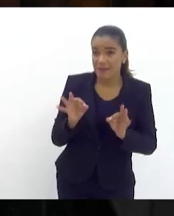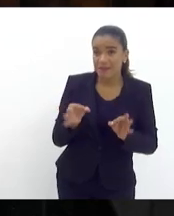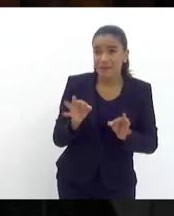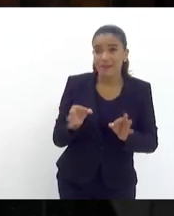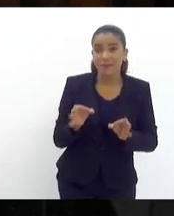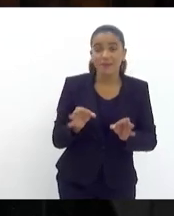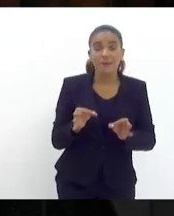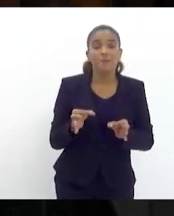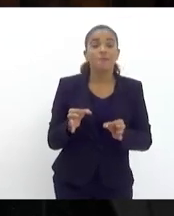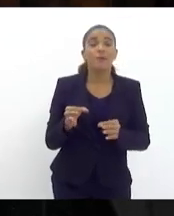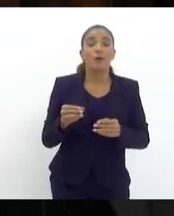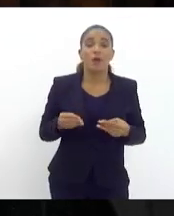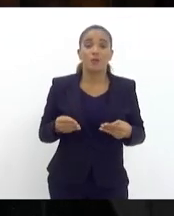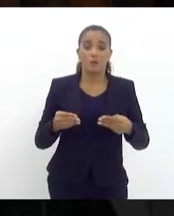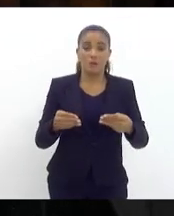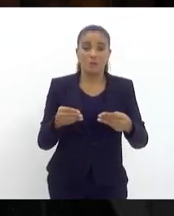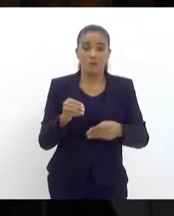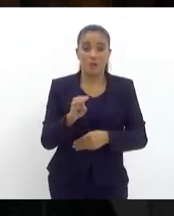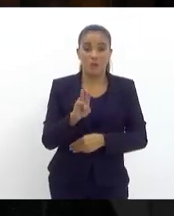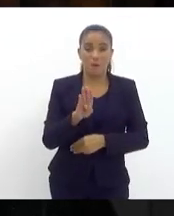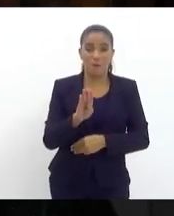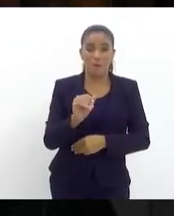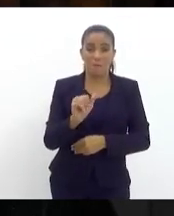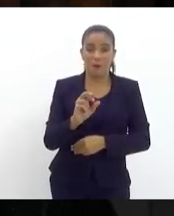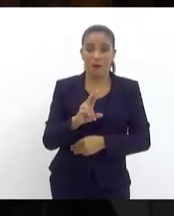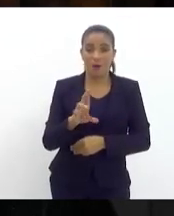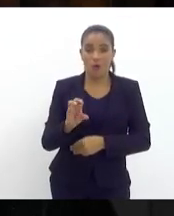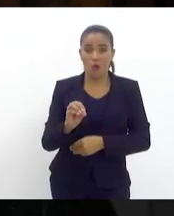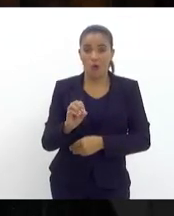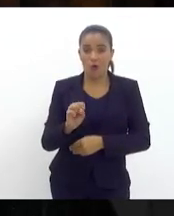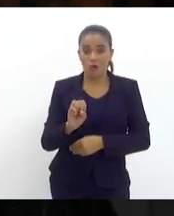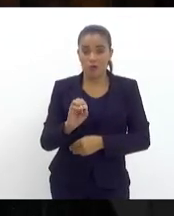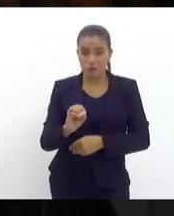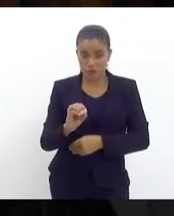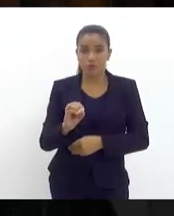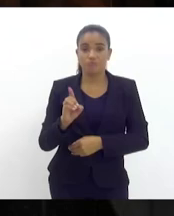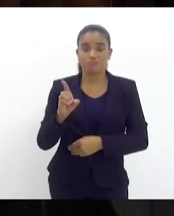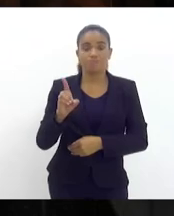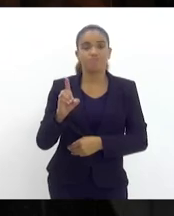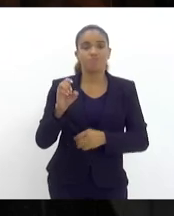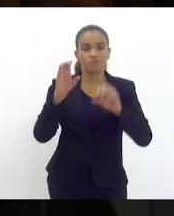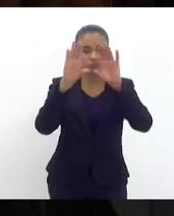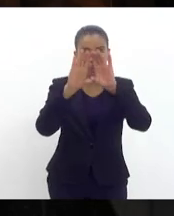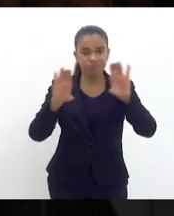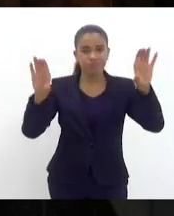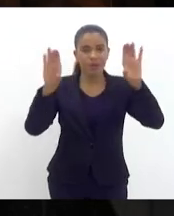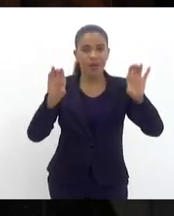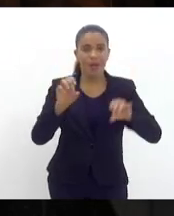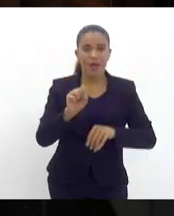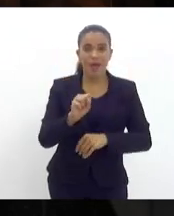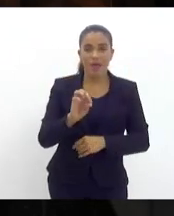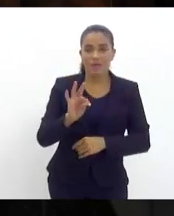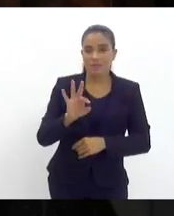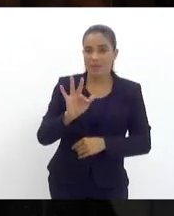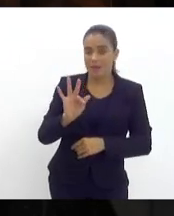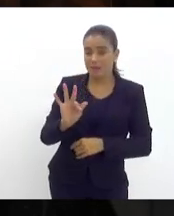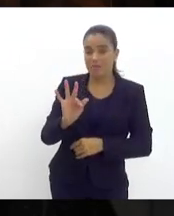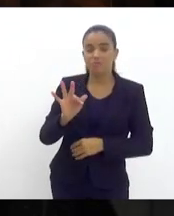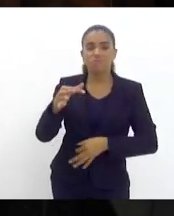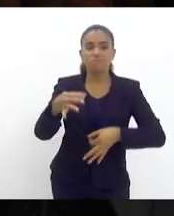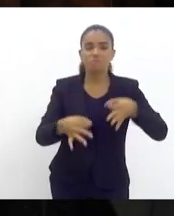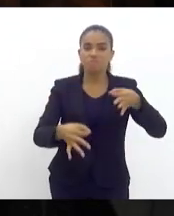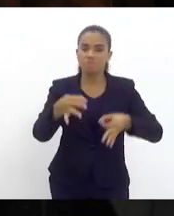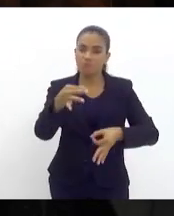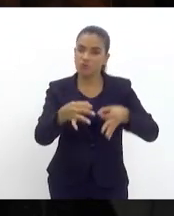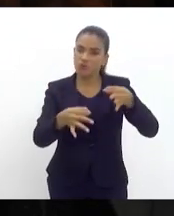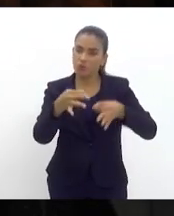que quando o ministro Barroso do Supremo Tribunal Federal julgou uma ação